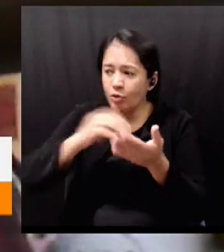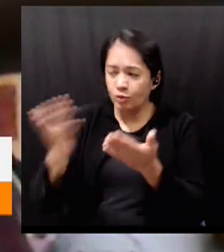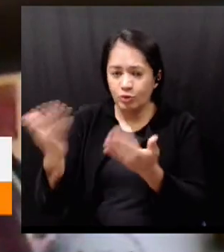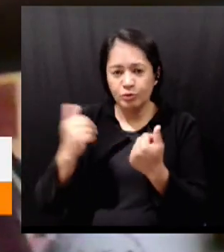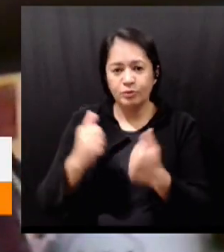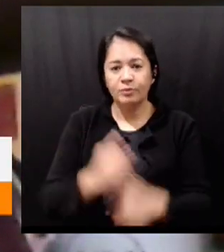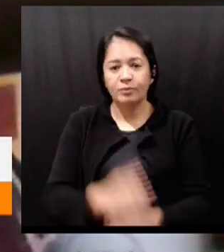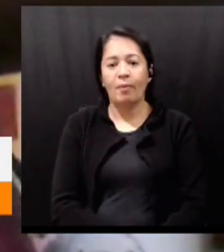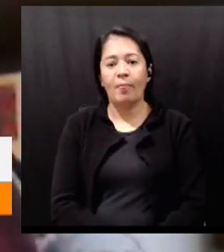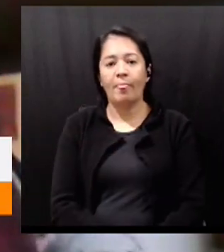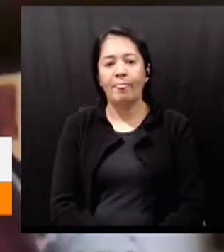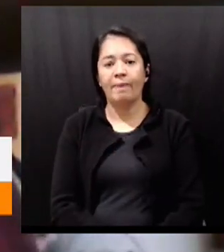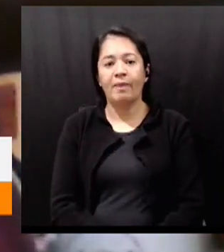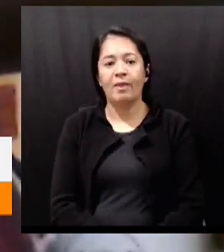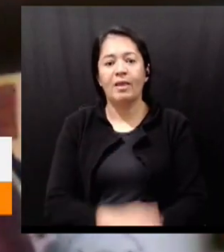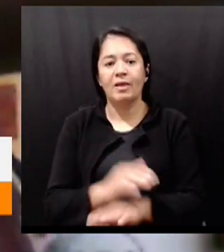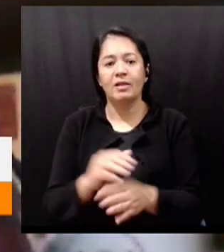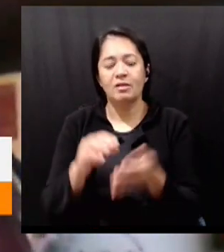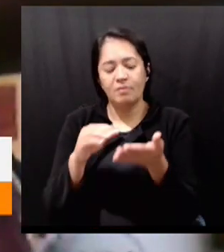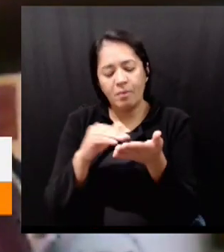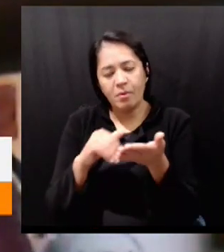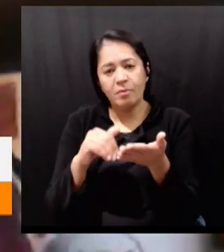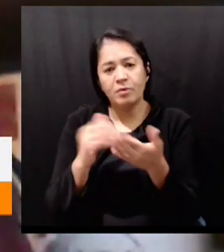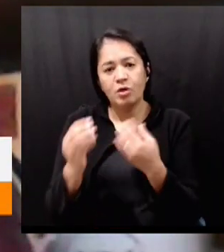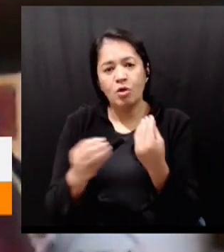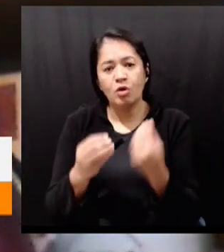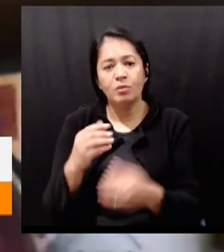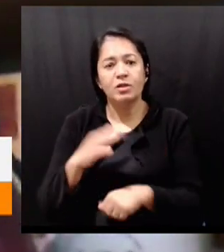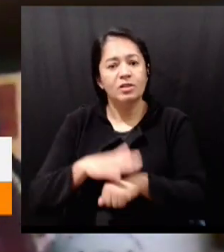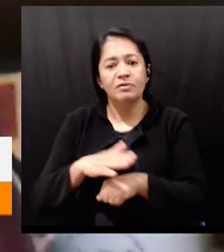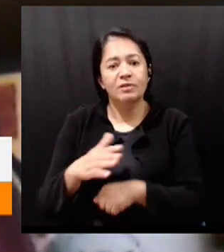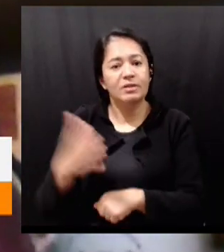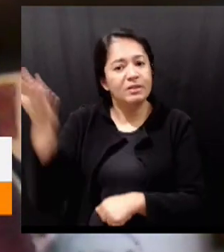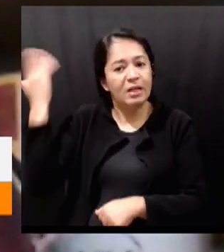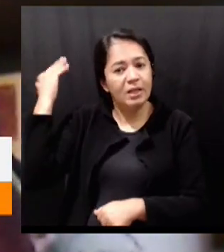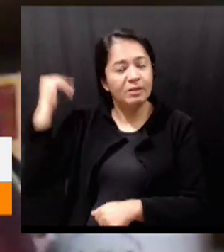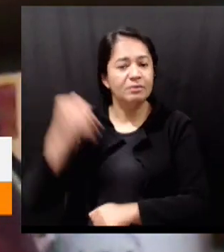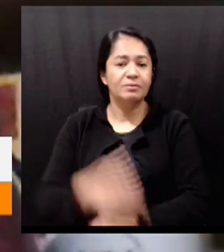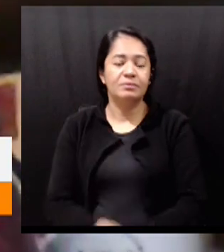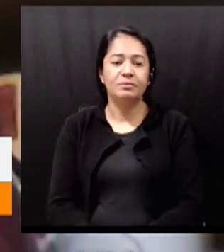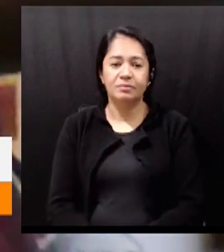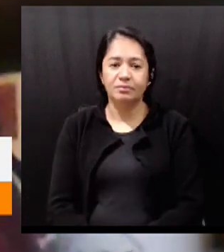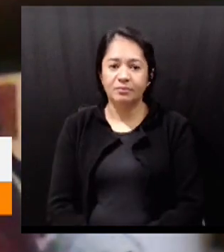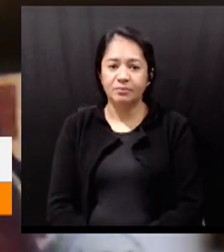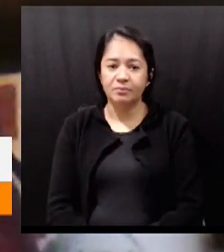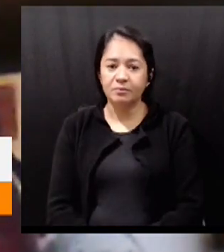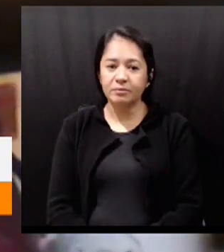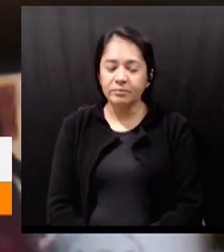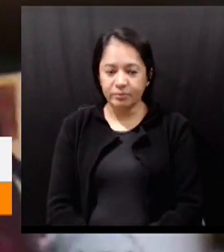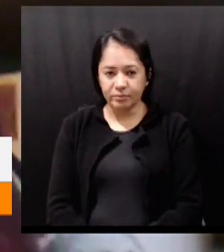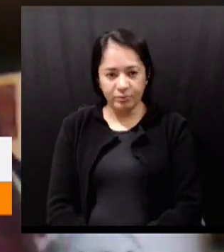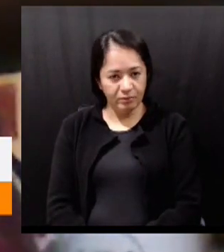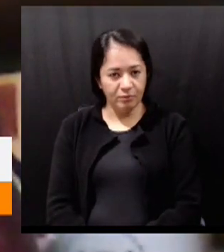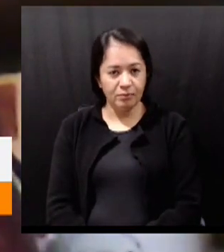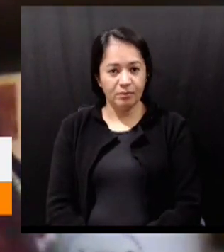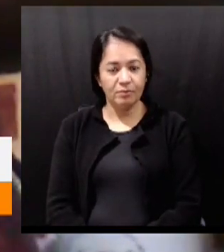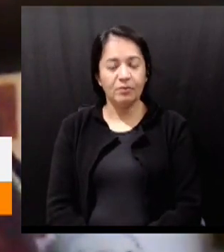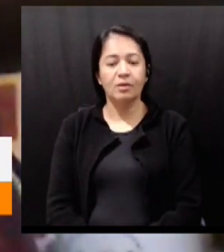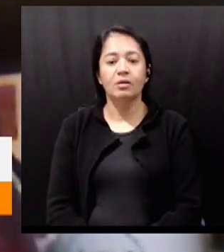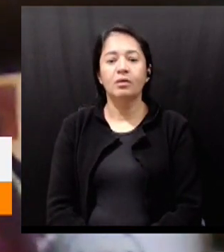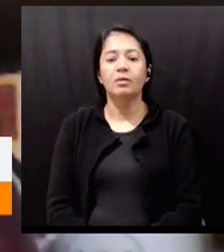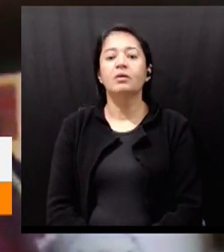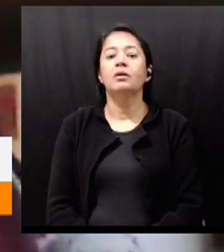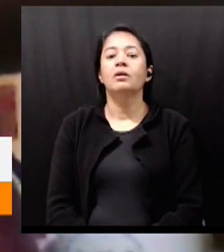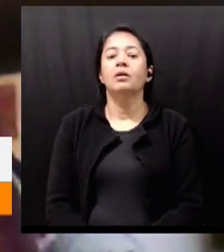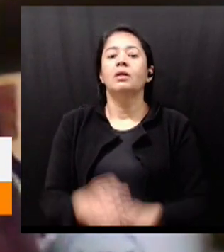criança vai juntando ali, como a gente fazia também antigamente, né, com os nossos pais. E isso é